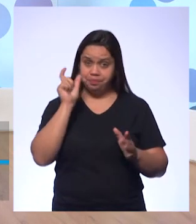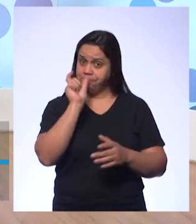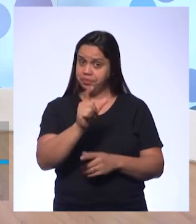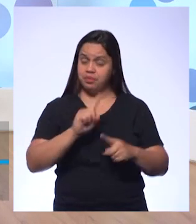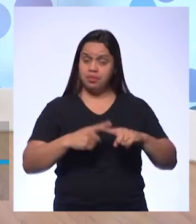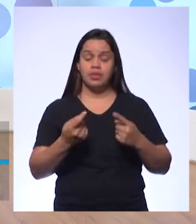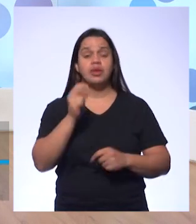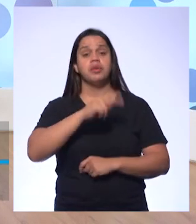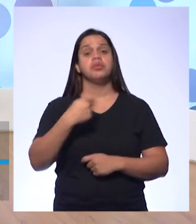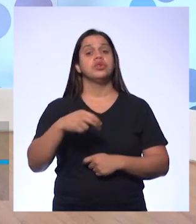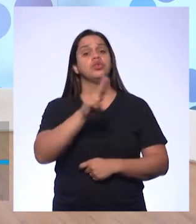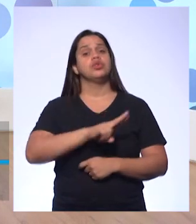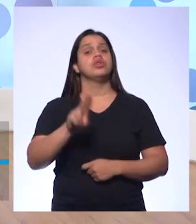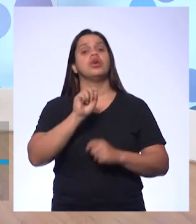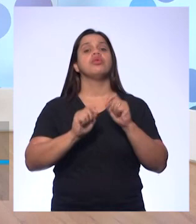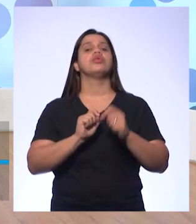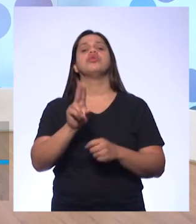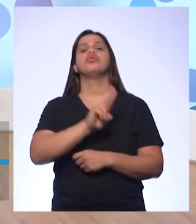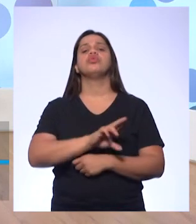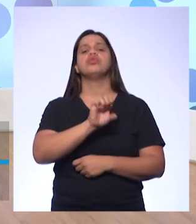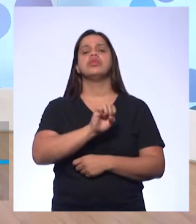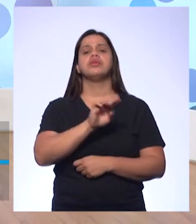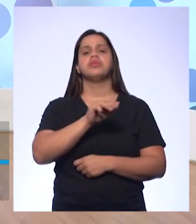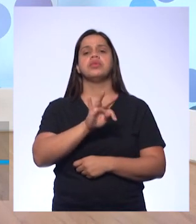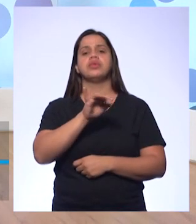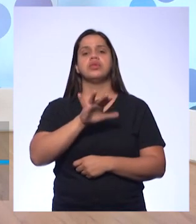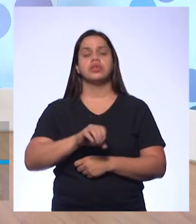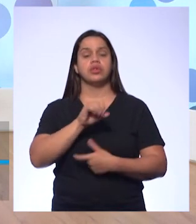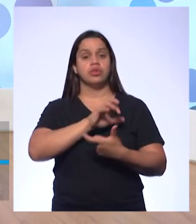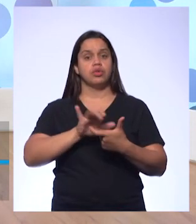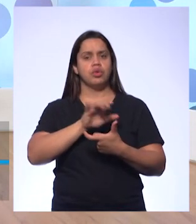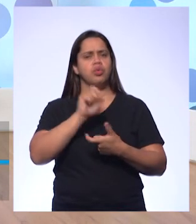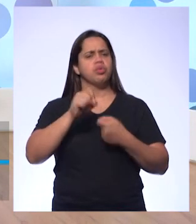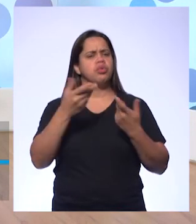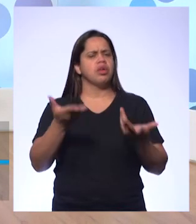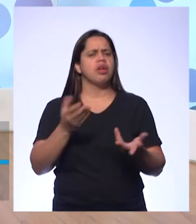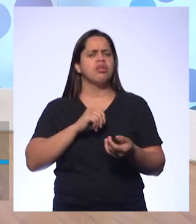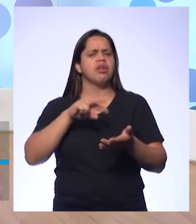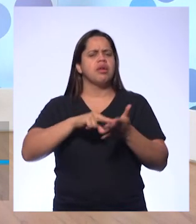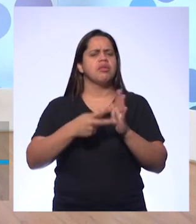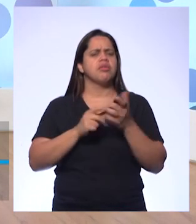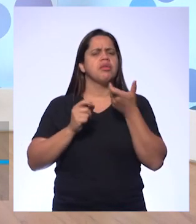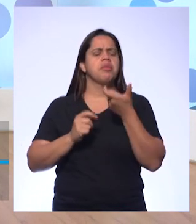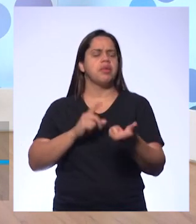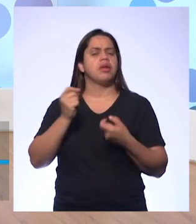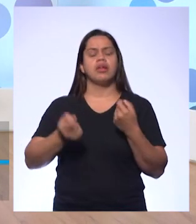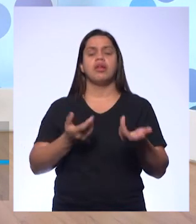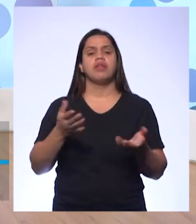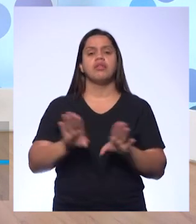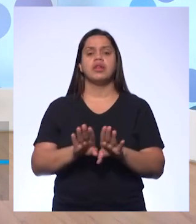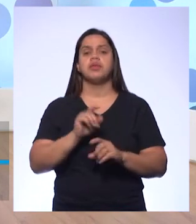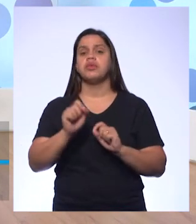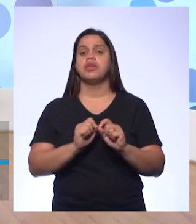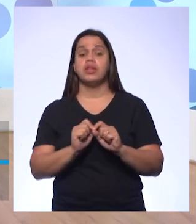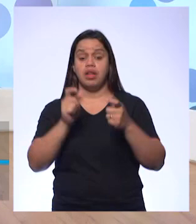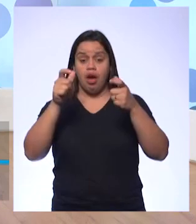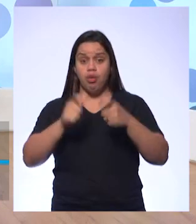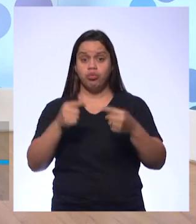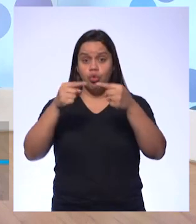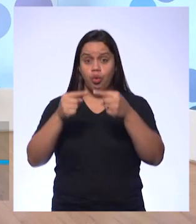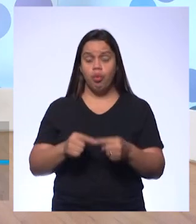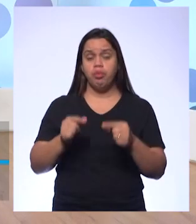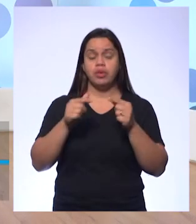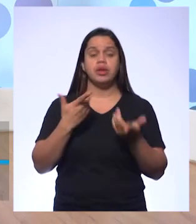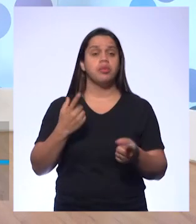analisar o uso semântico, certo, Mônica? Então, o campo semântico ali, o que aquela palavra significa? E ela pode E onde ela se significar. encaixa? Ela